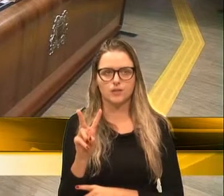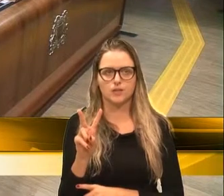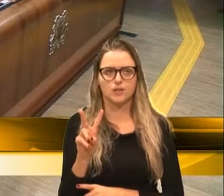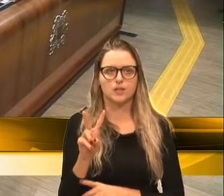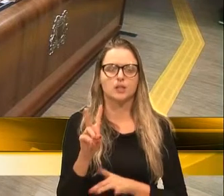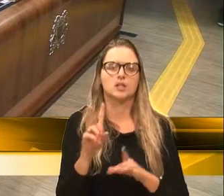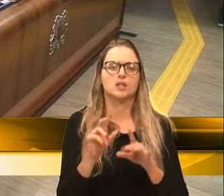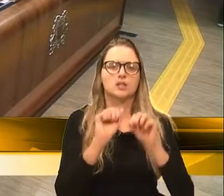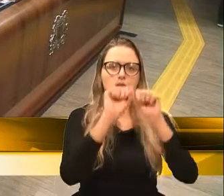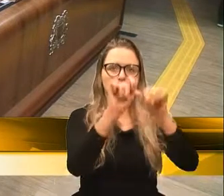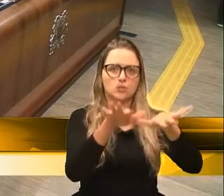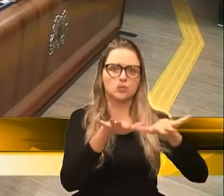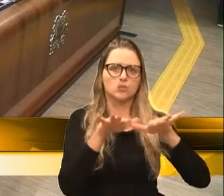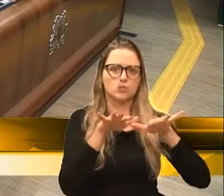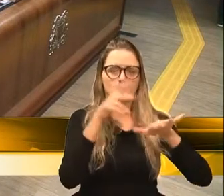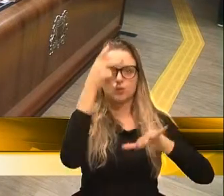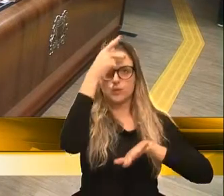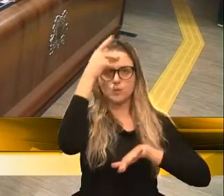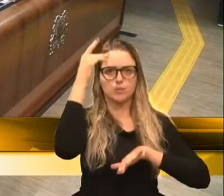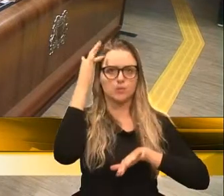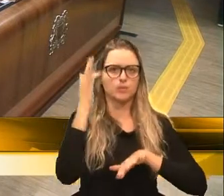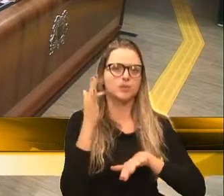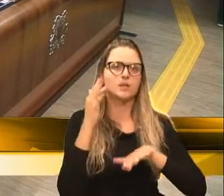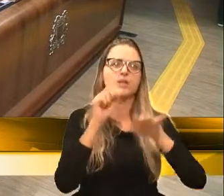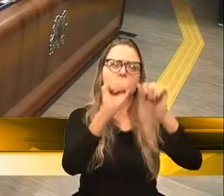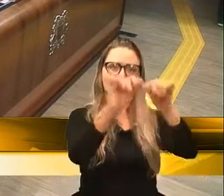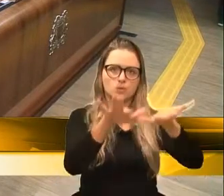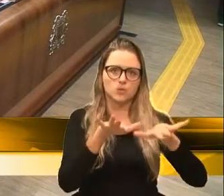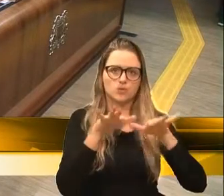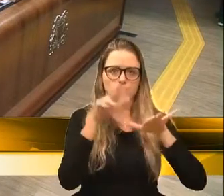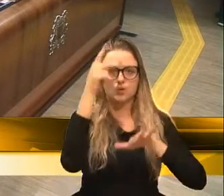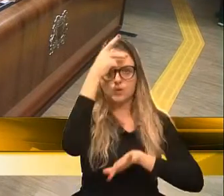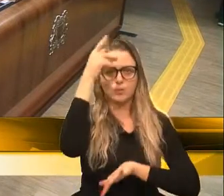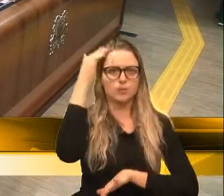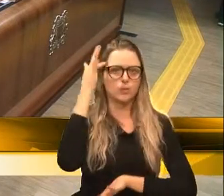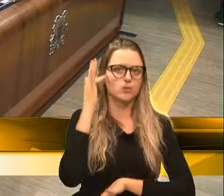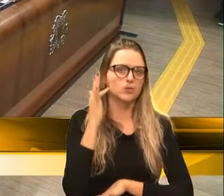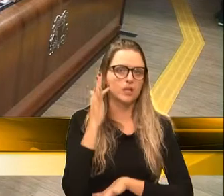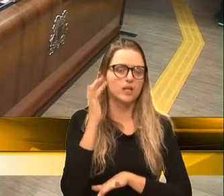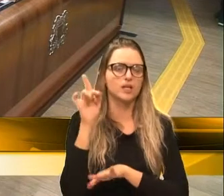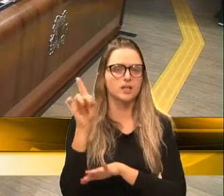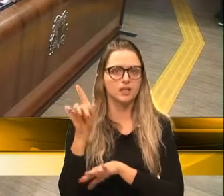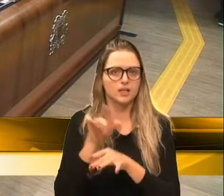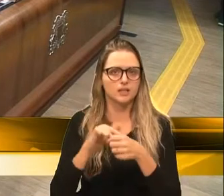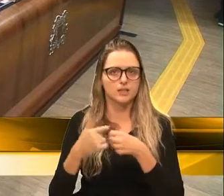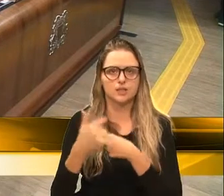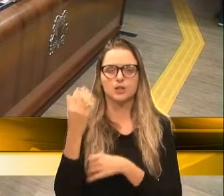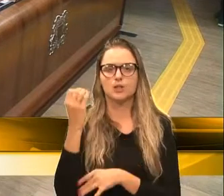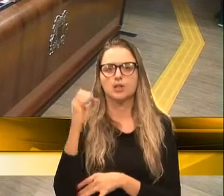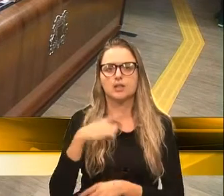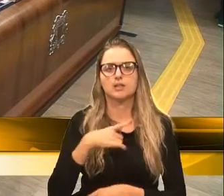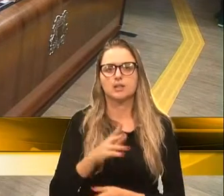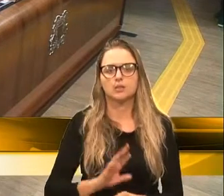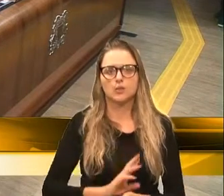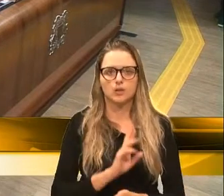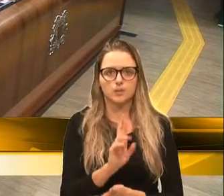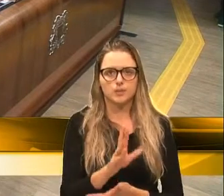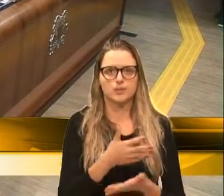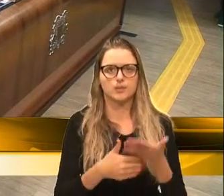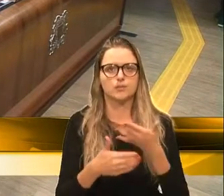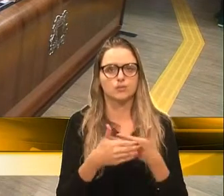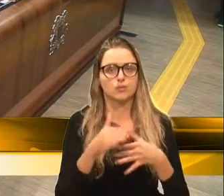no Teatro Paulo Freire, no Auditório Paulo Freire, lá em Porto Alegre, com representantes de todo o